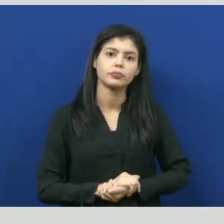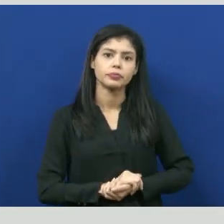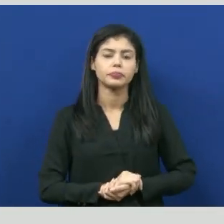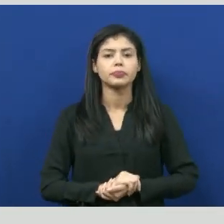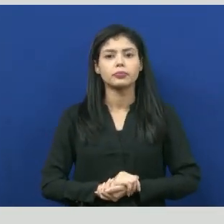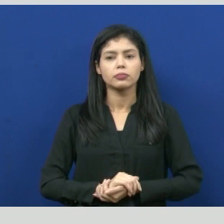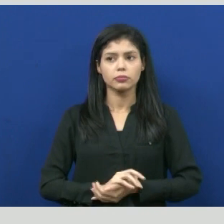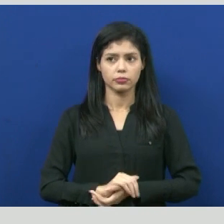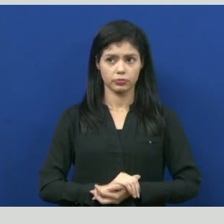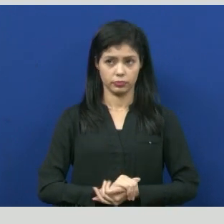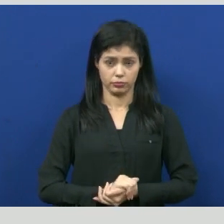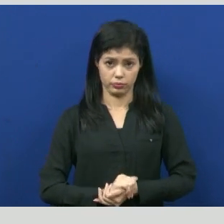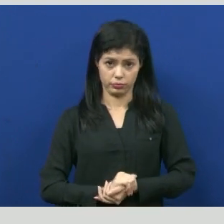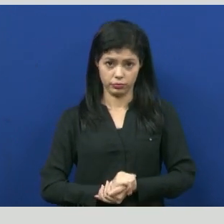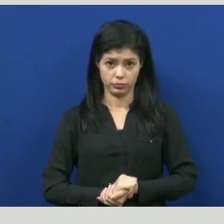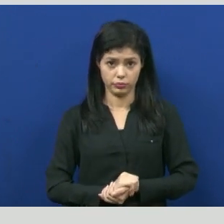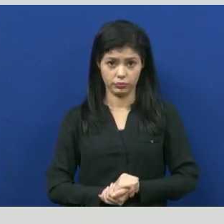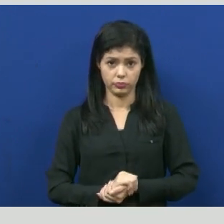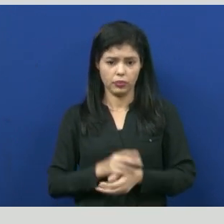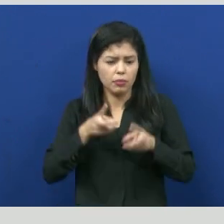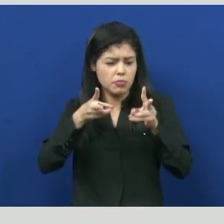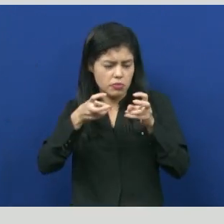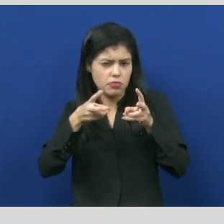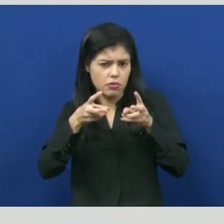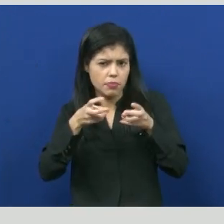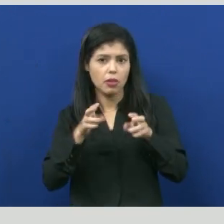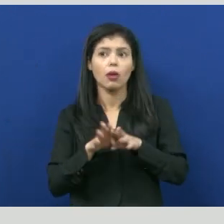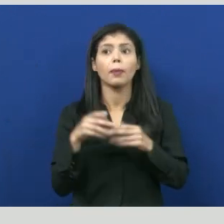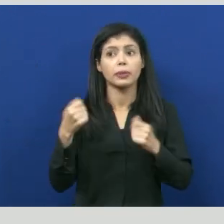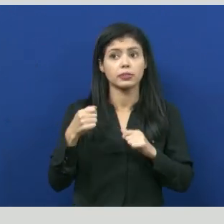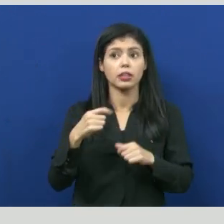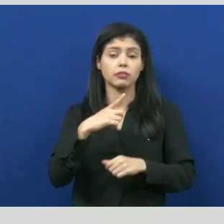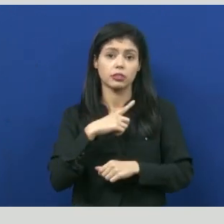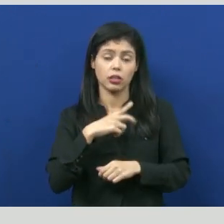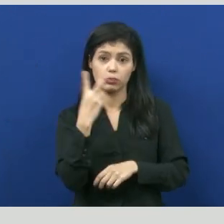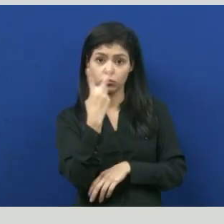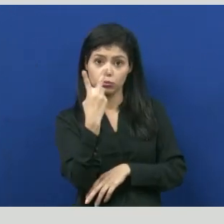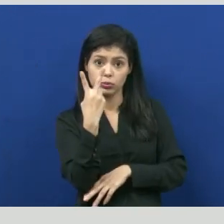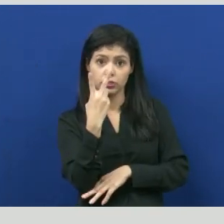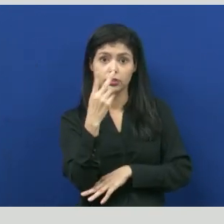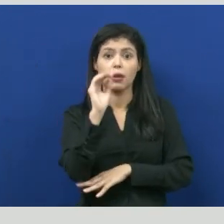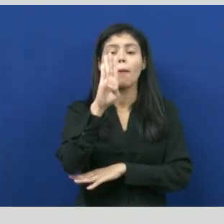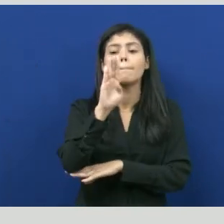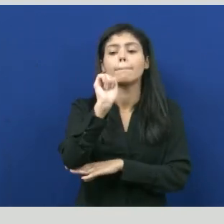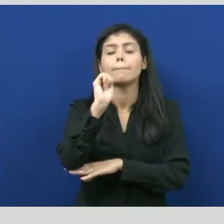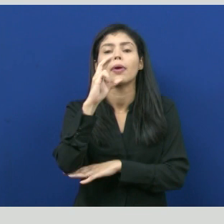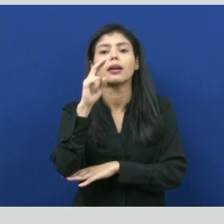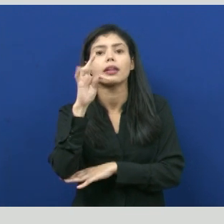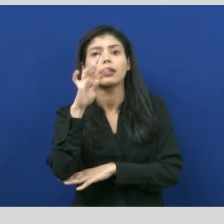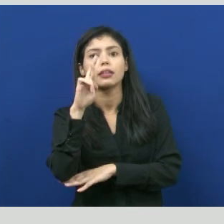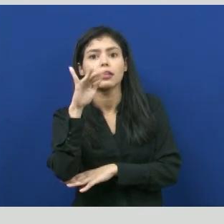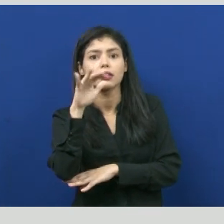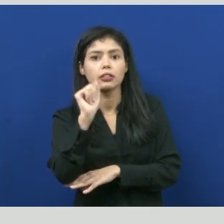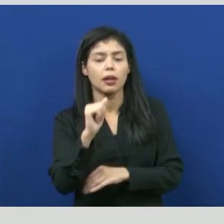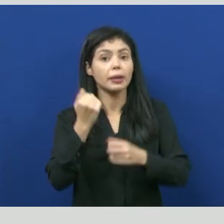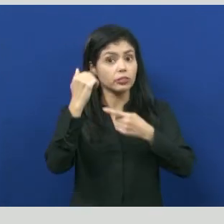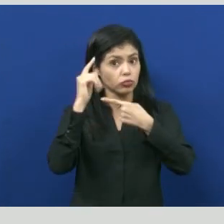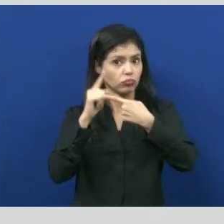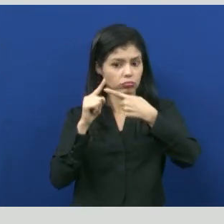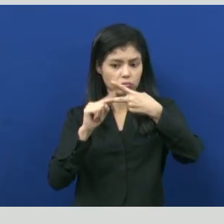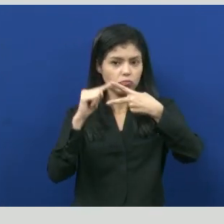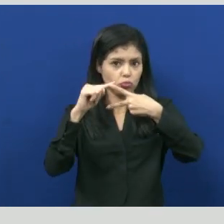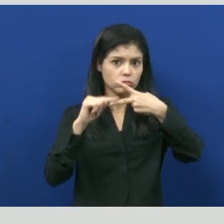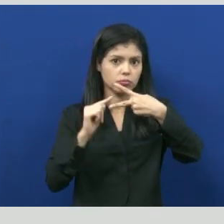Courvoisier. E ele percebeu a necessidade de incluir as bactérias, mas